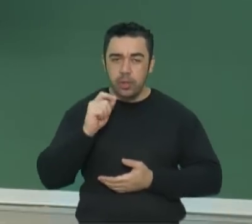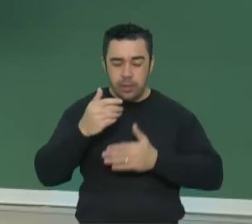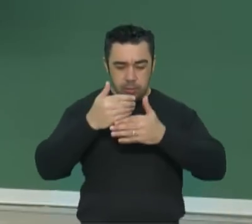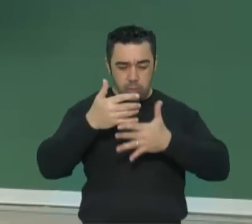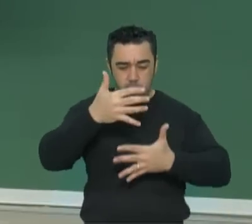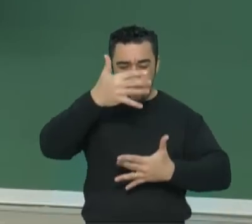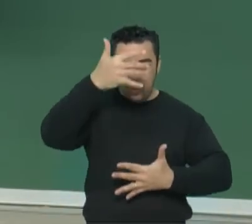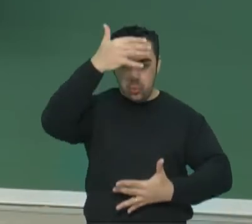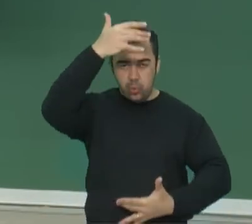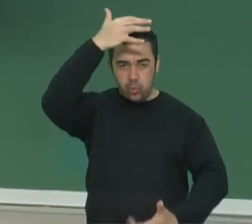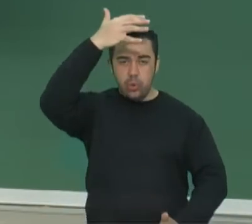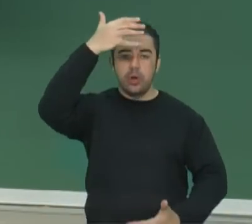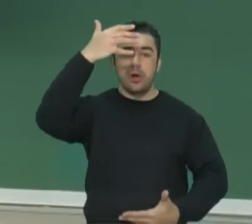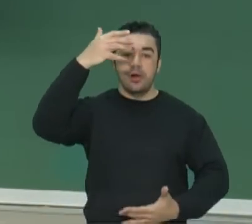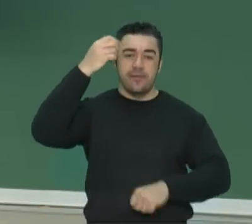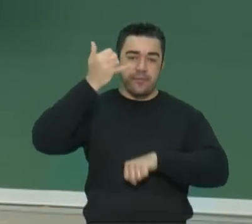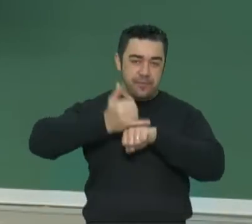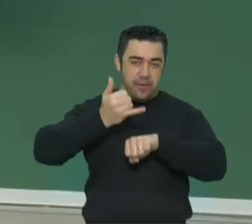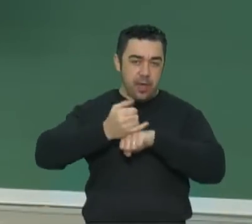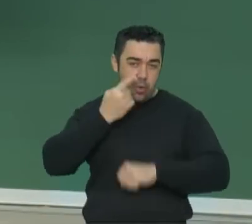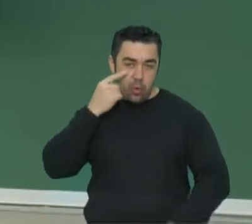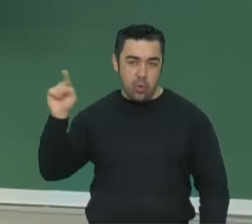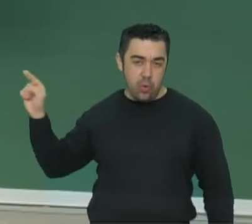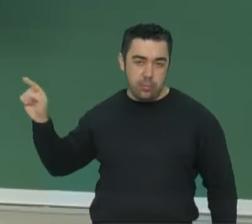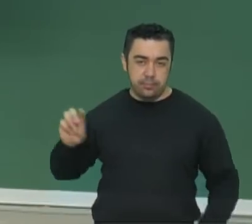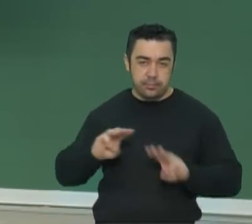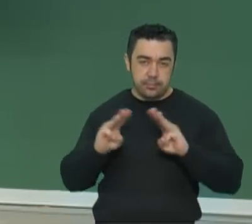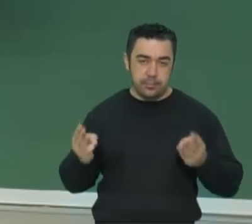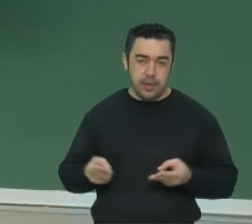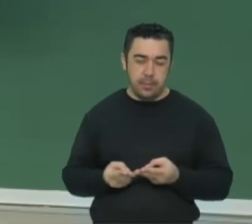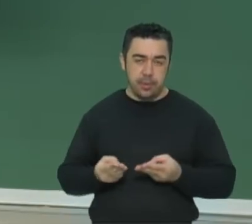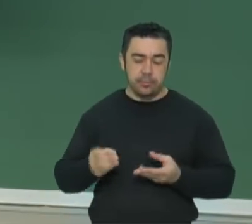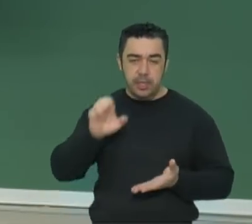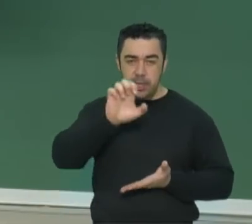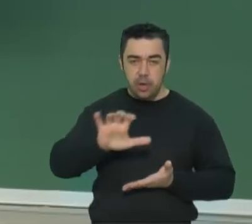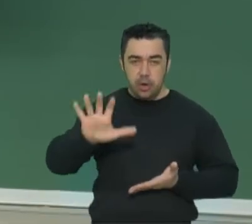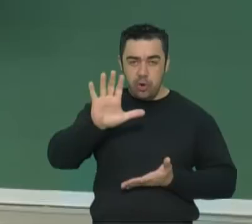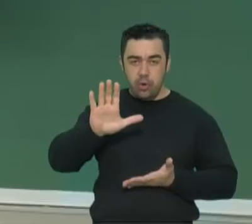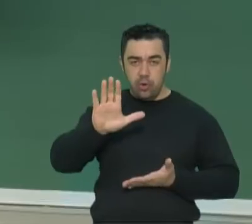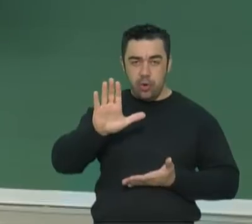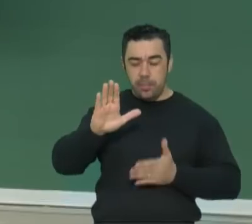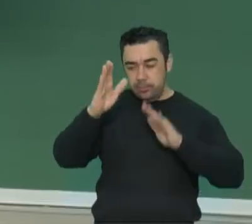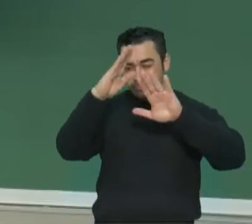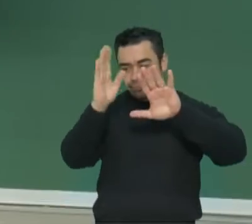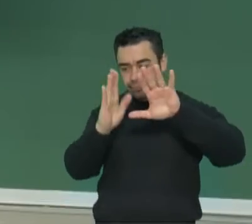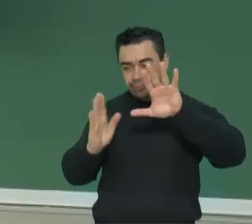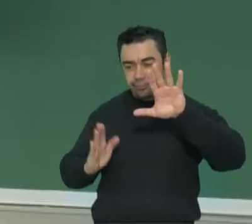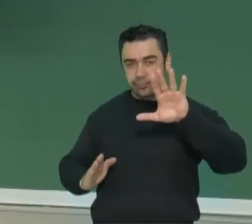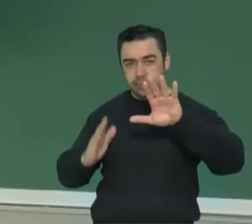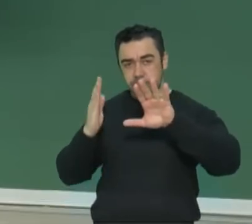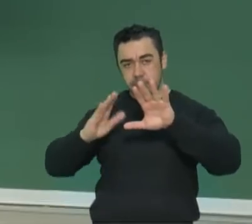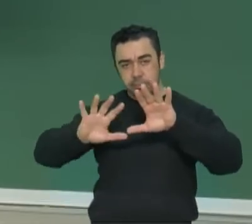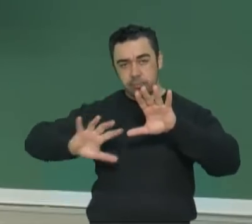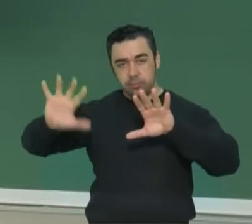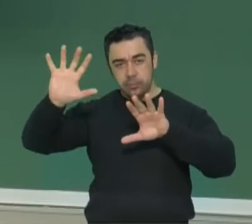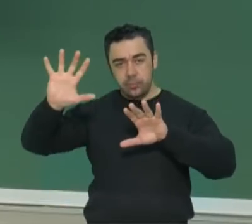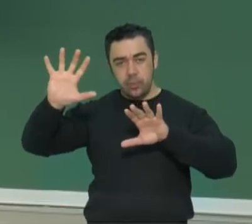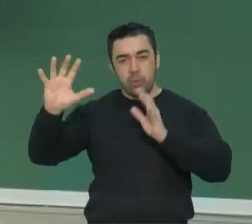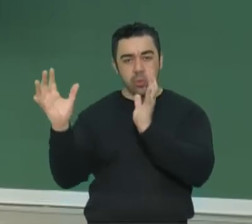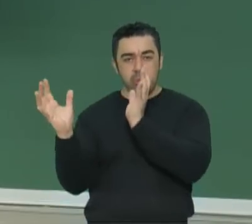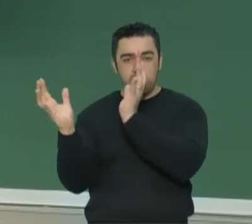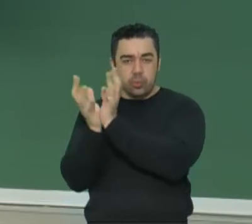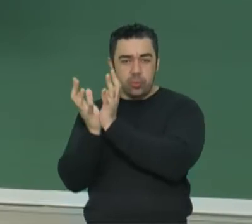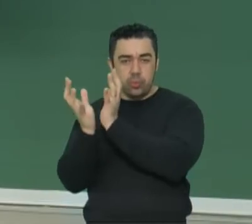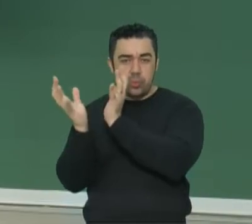ferro, o mapa mostra mais ou menos isso. A Europa dividida então pelo que seria então essa cortina de ferro. De um lado,